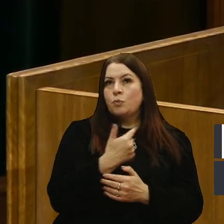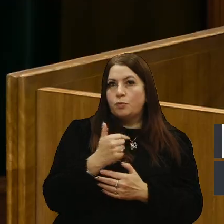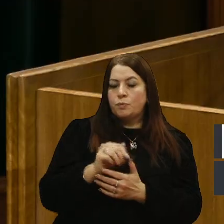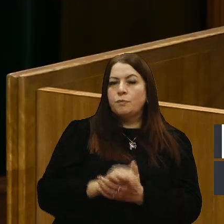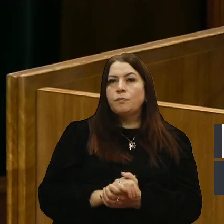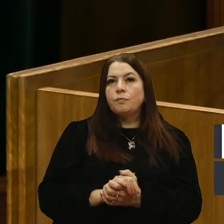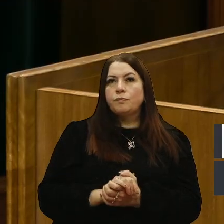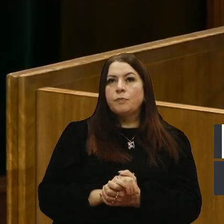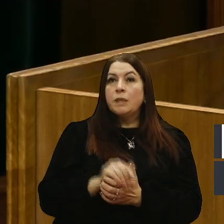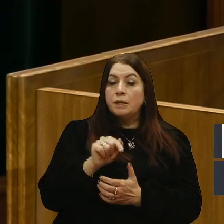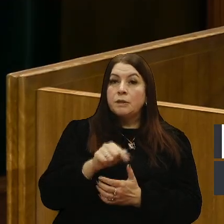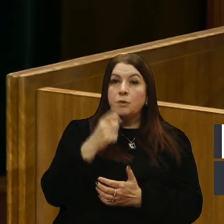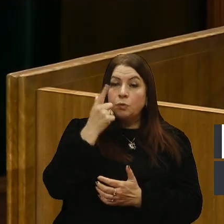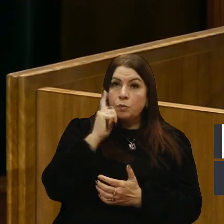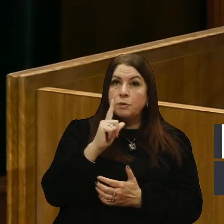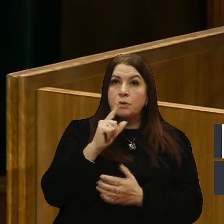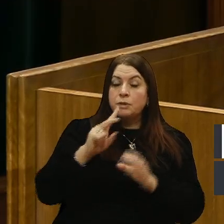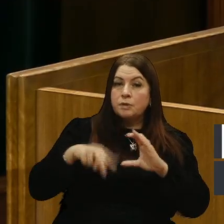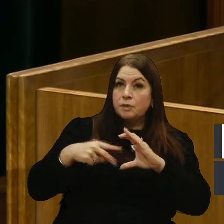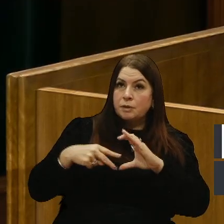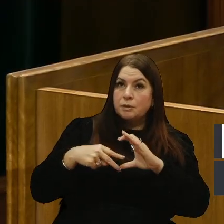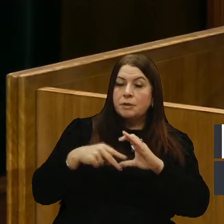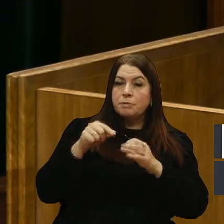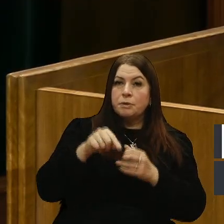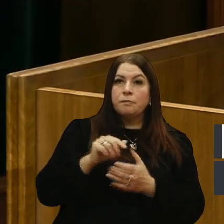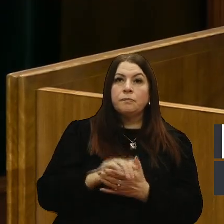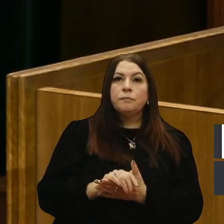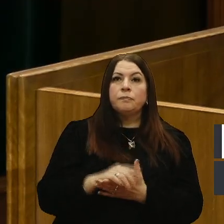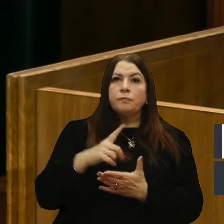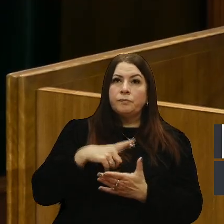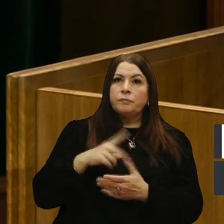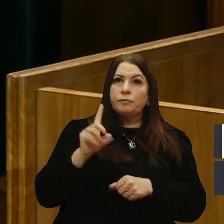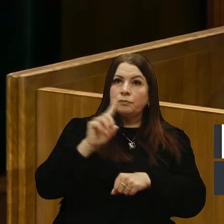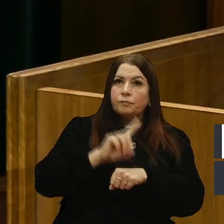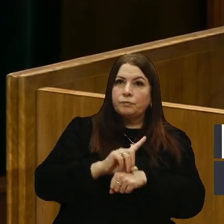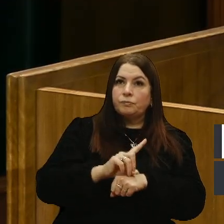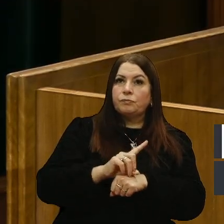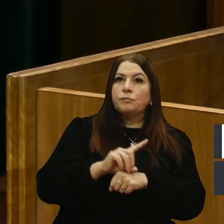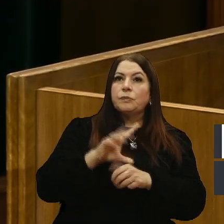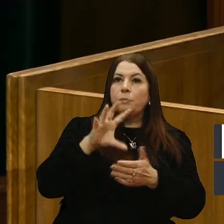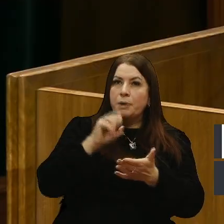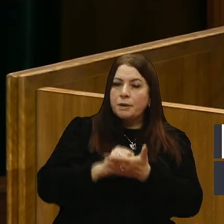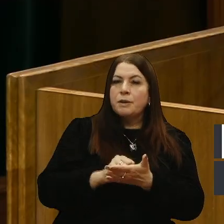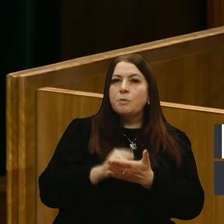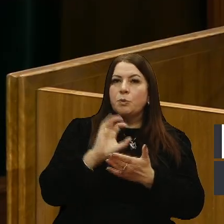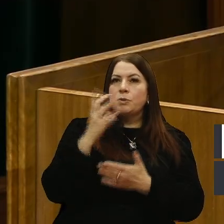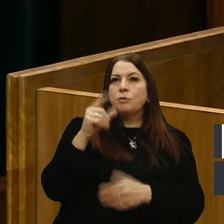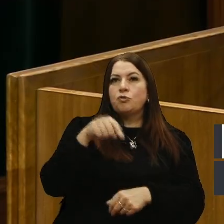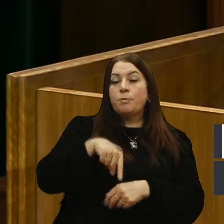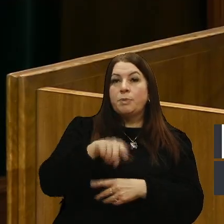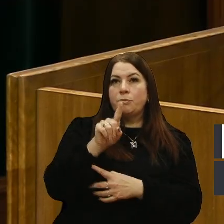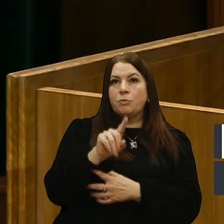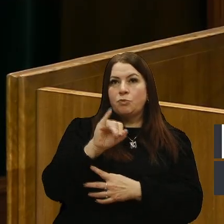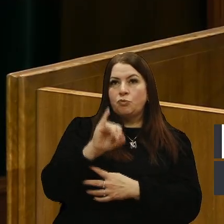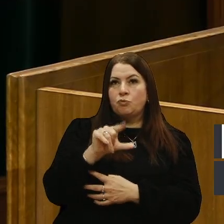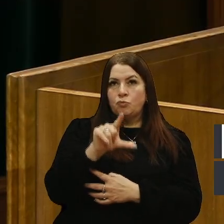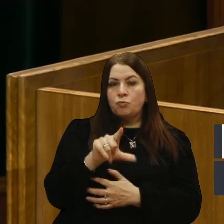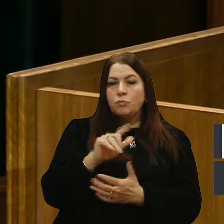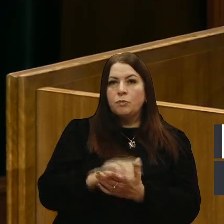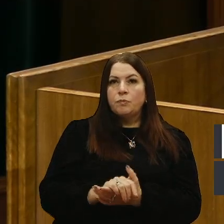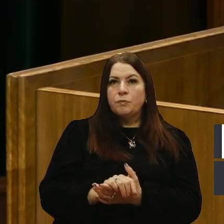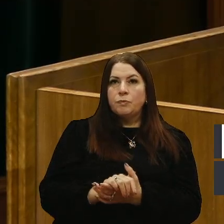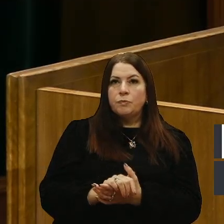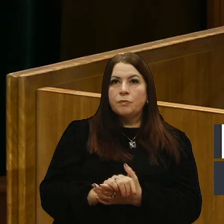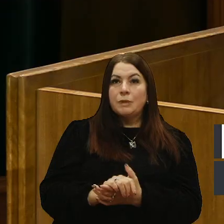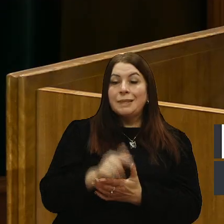coletiva. E essa conquista da Câmara Municipal de Caxias do Sul já tem data marcada para acontecer no dia 1º de julho,